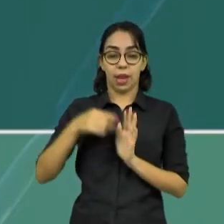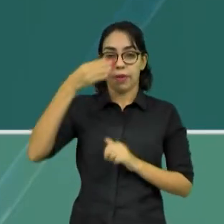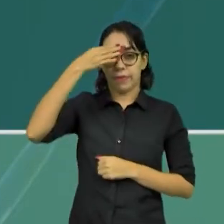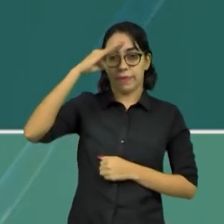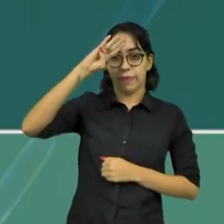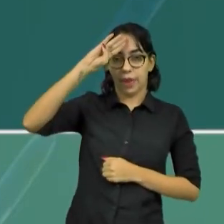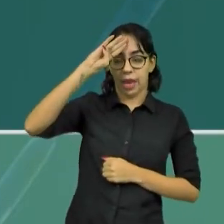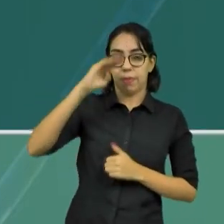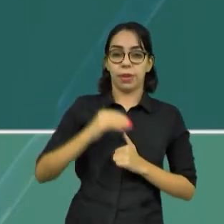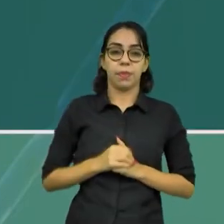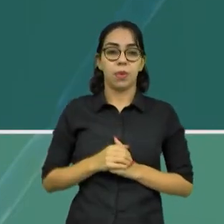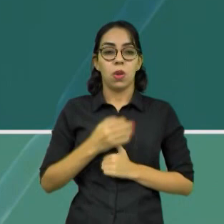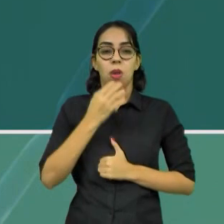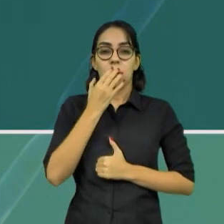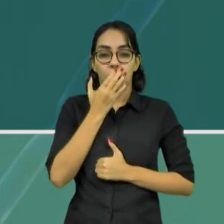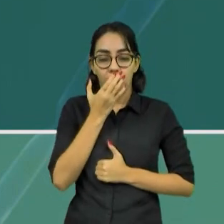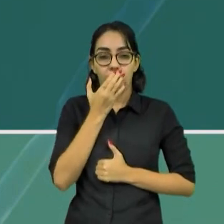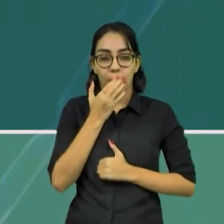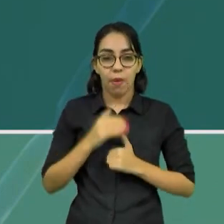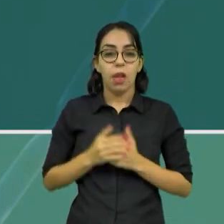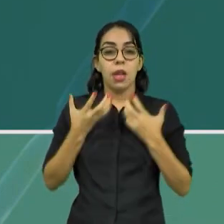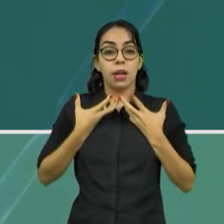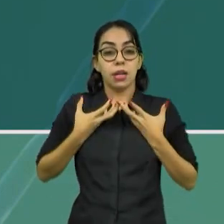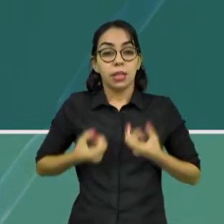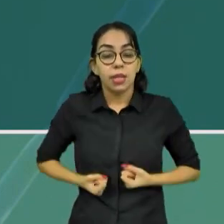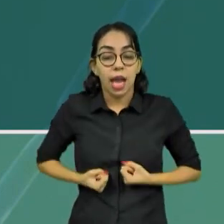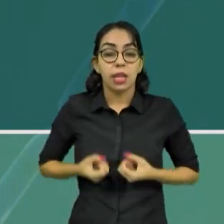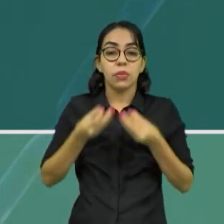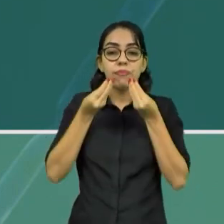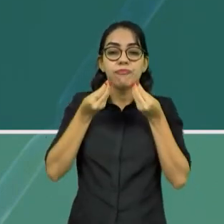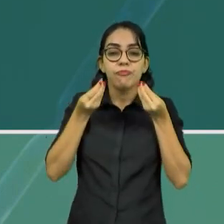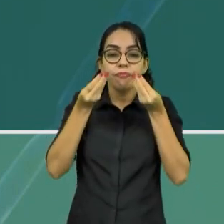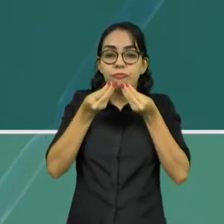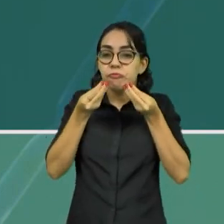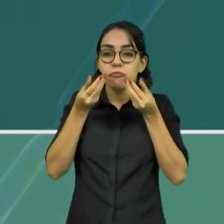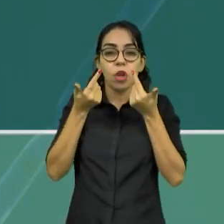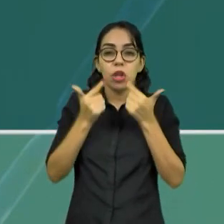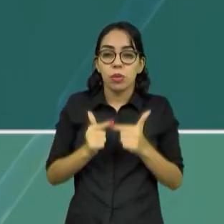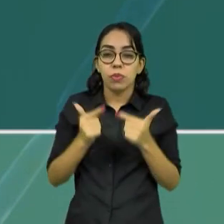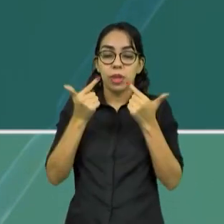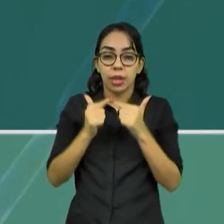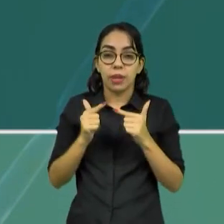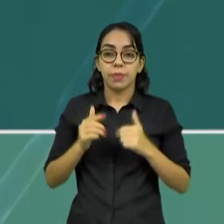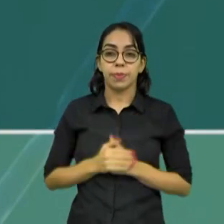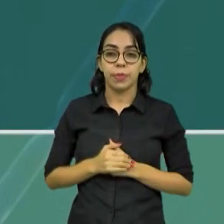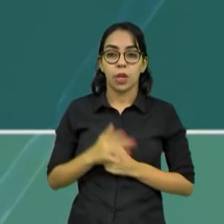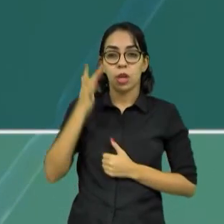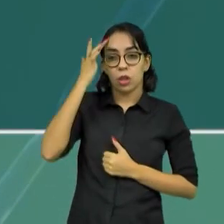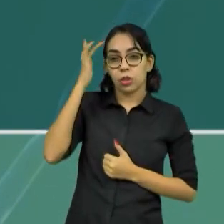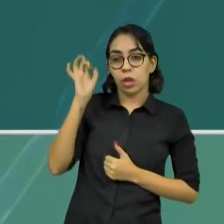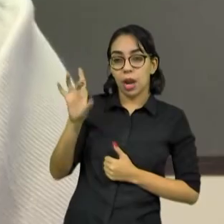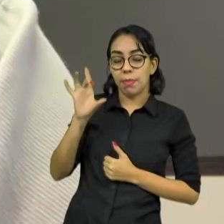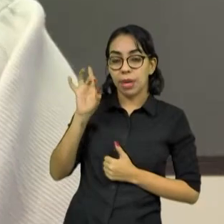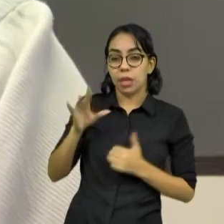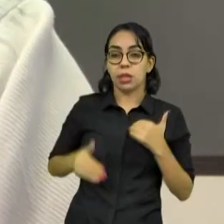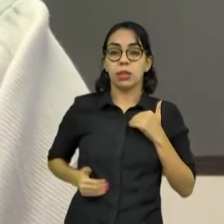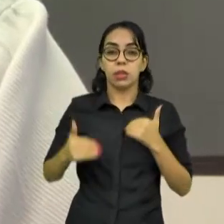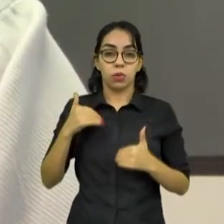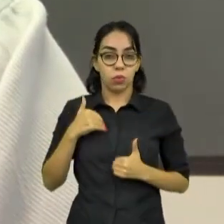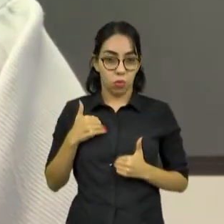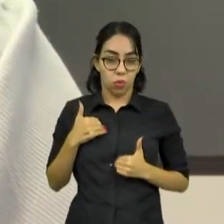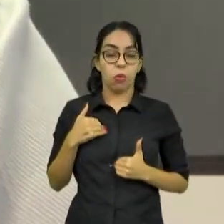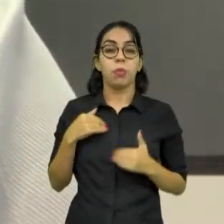tosse, cansaço, perda de paladar ou olfato, dores de garganta, cabeça ou no corpo. Se você está